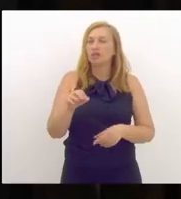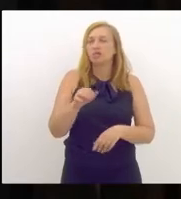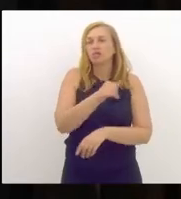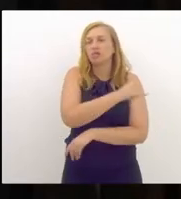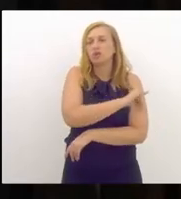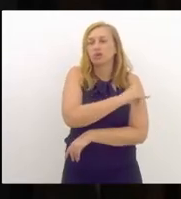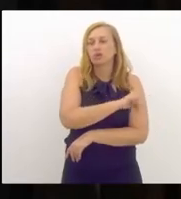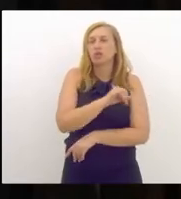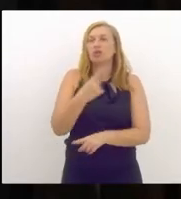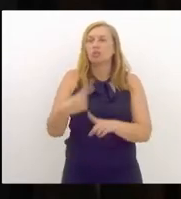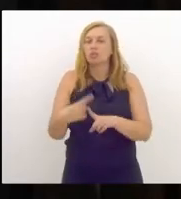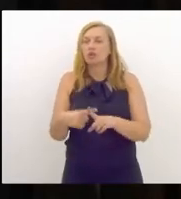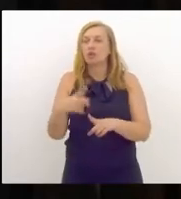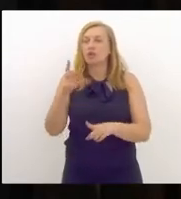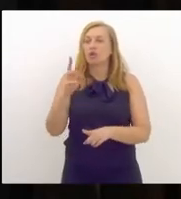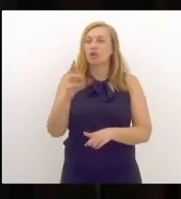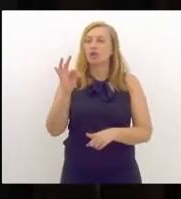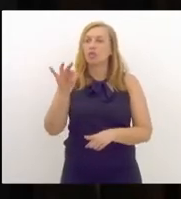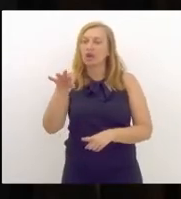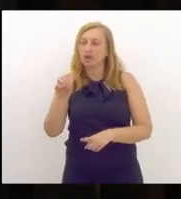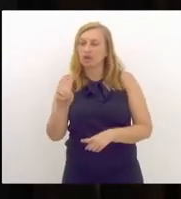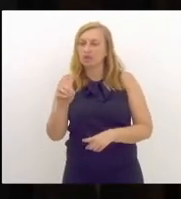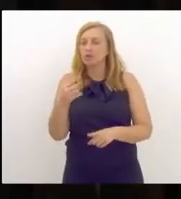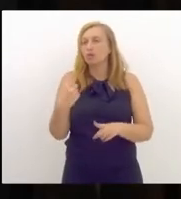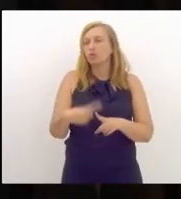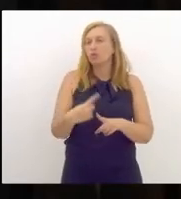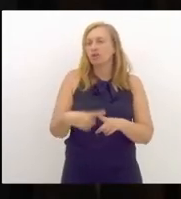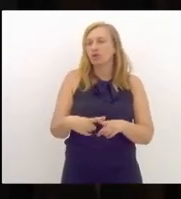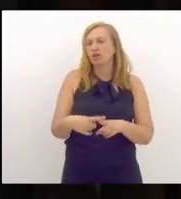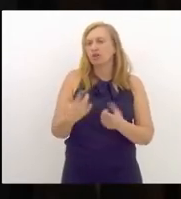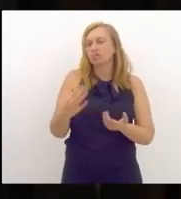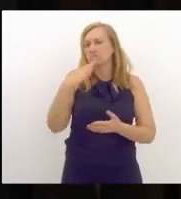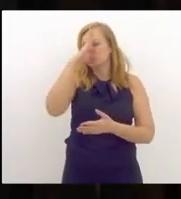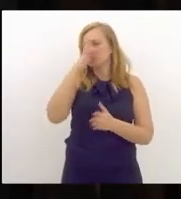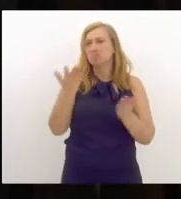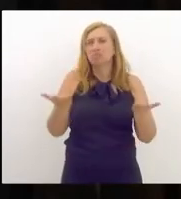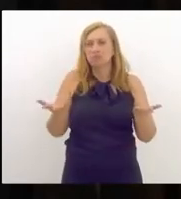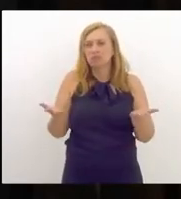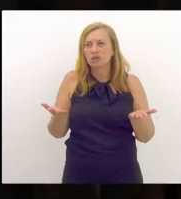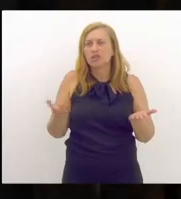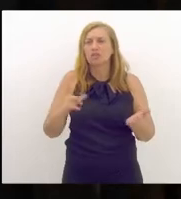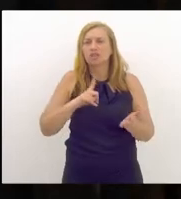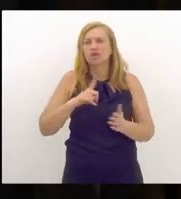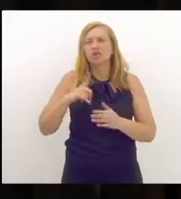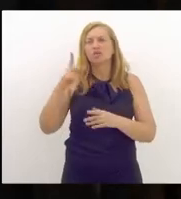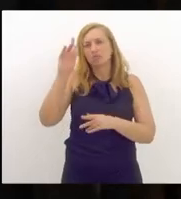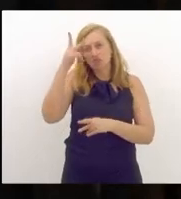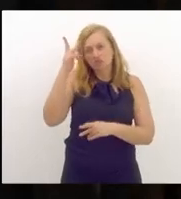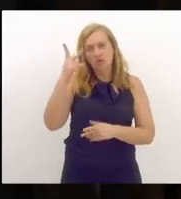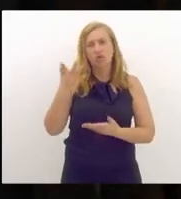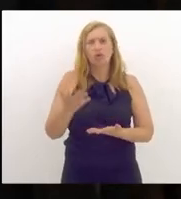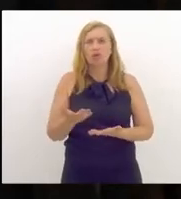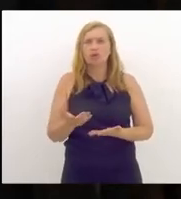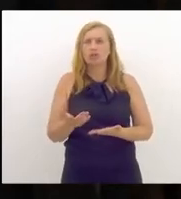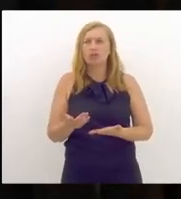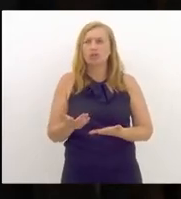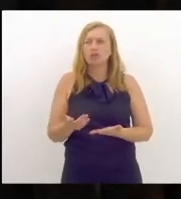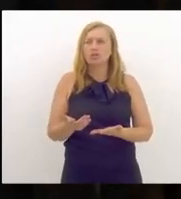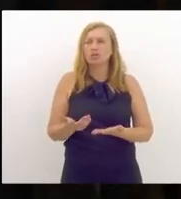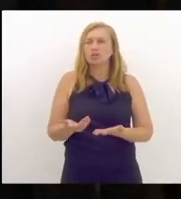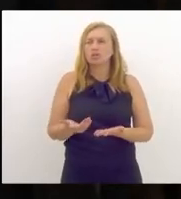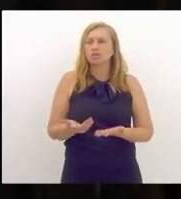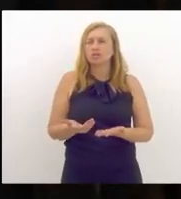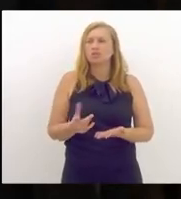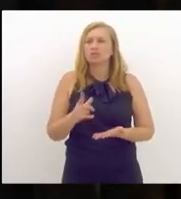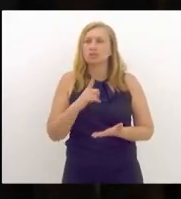né Sem falar do clã bolsonaro quer dizer isso tem uma história quer dizer tem escritório do crime